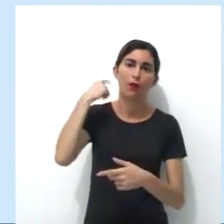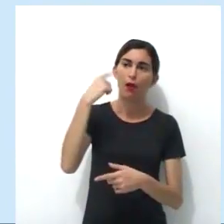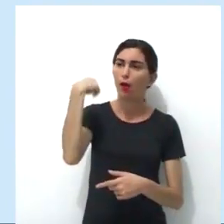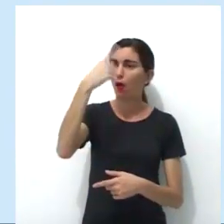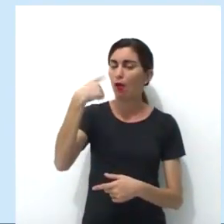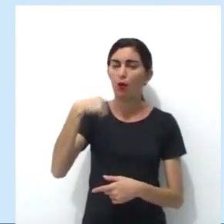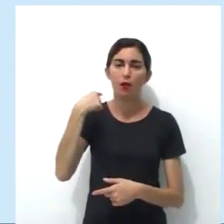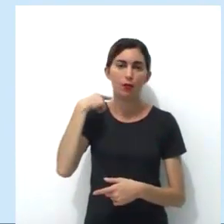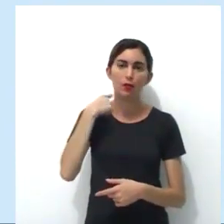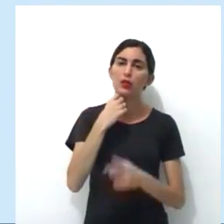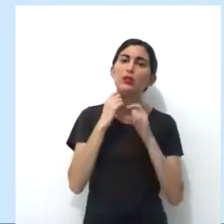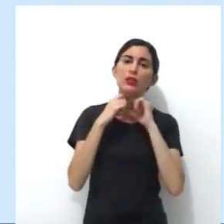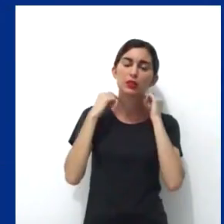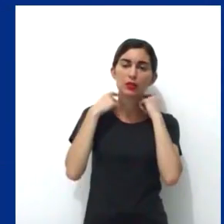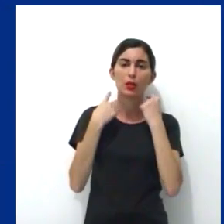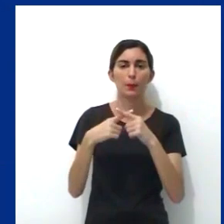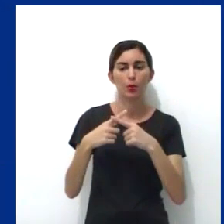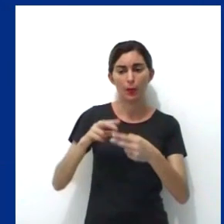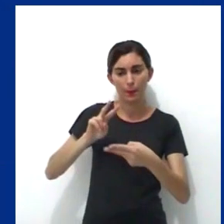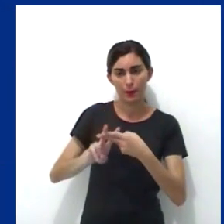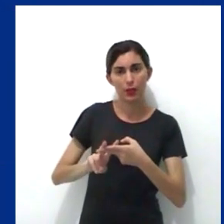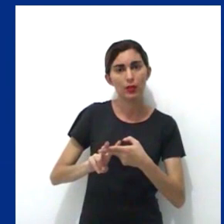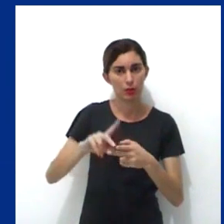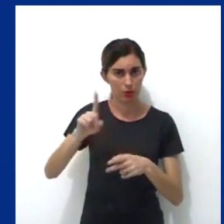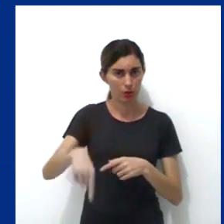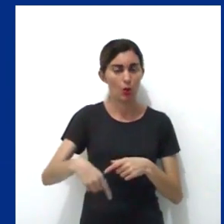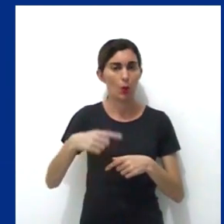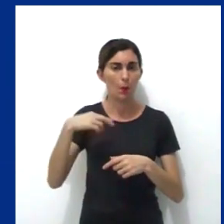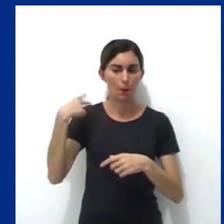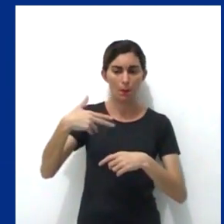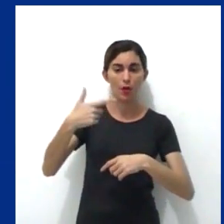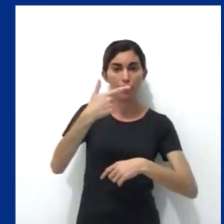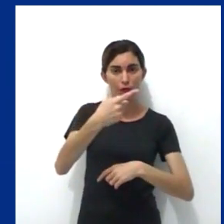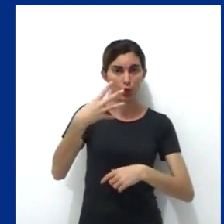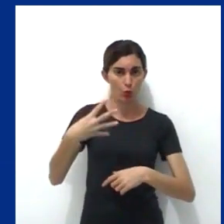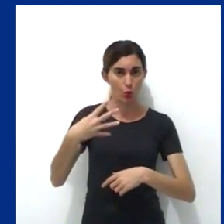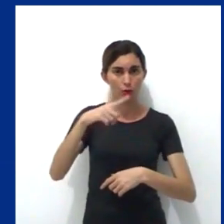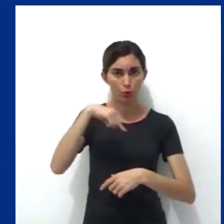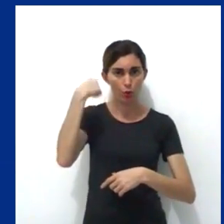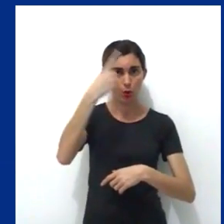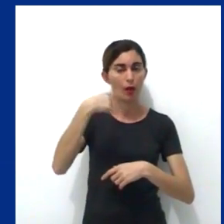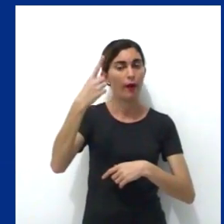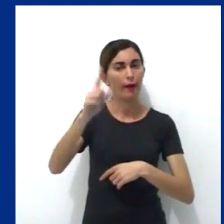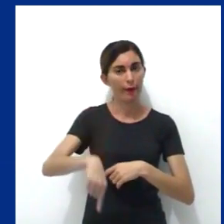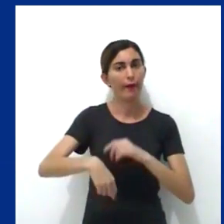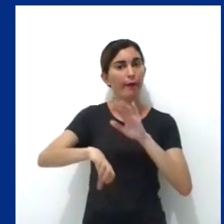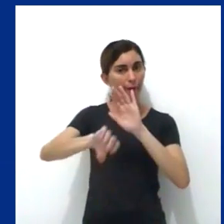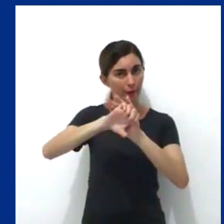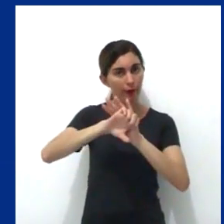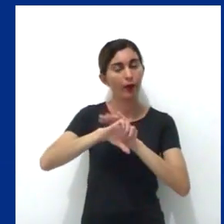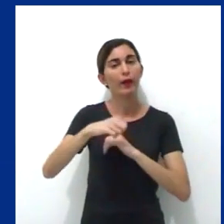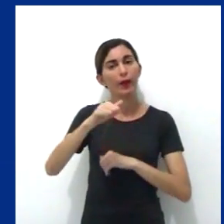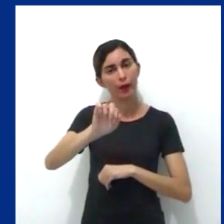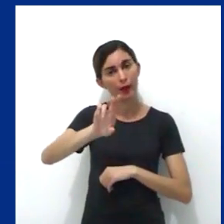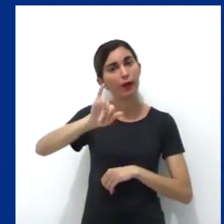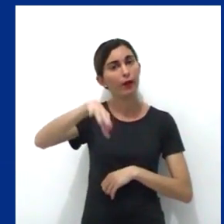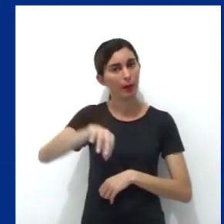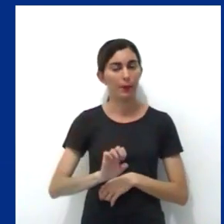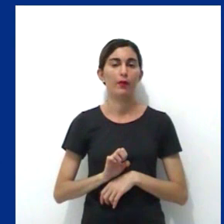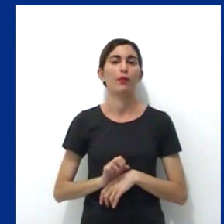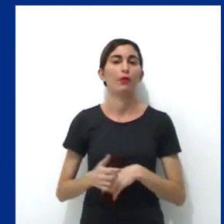livremente, sinto agonia e tristeza de ficar aqui o tempo todo. Então, minha gente, a gente não pode deixar os nossos animais, o